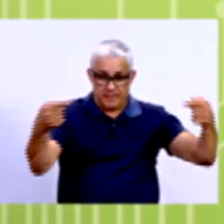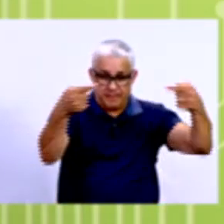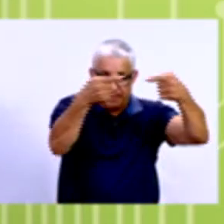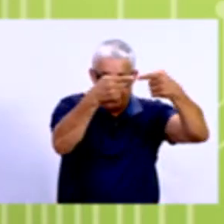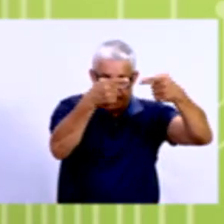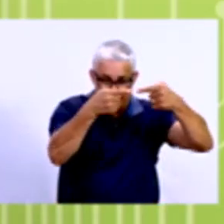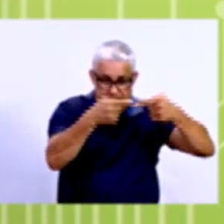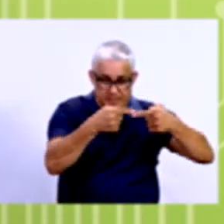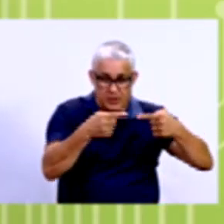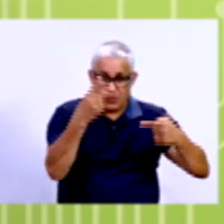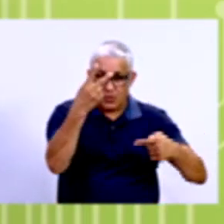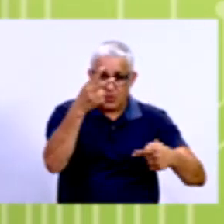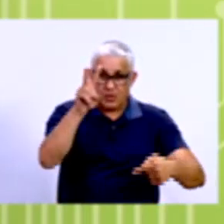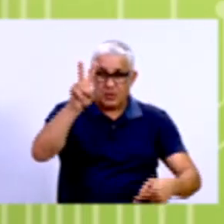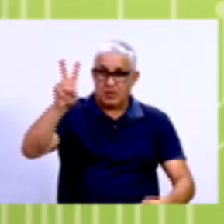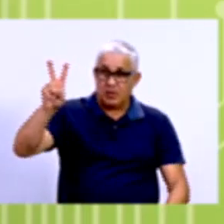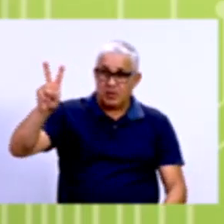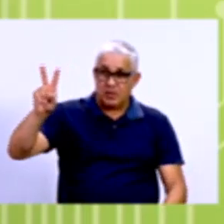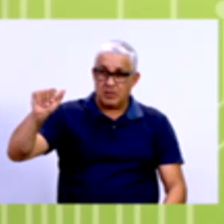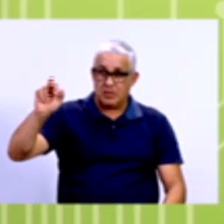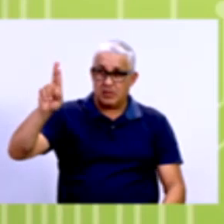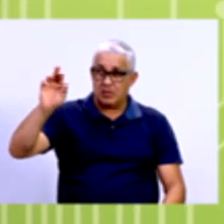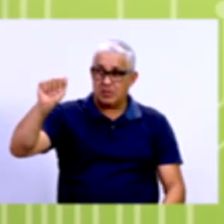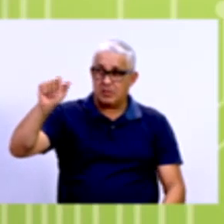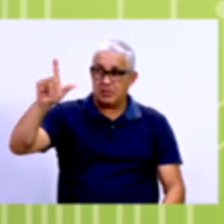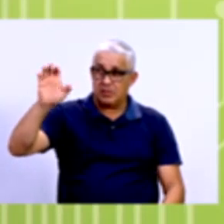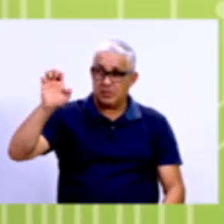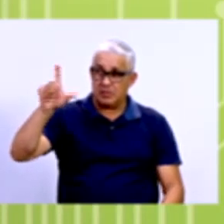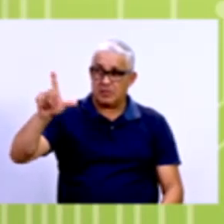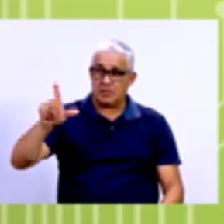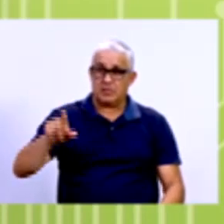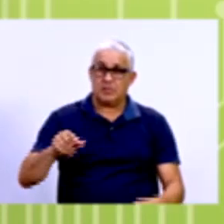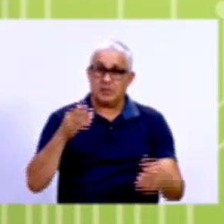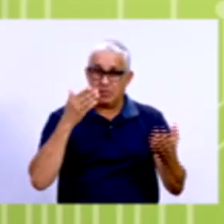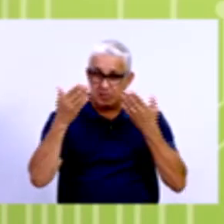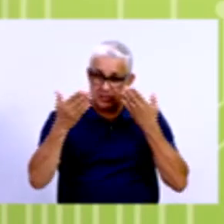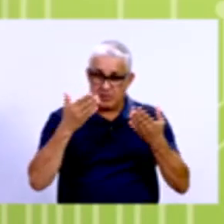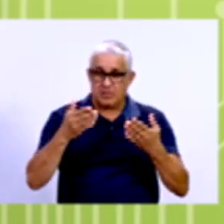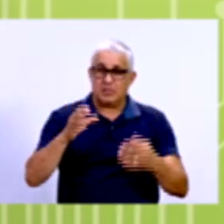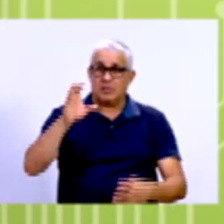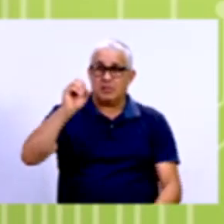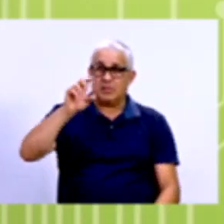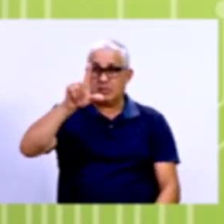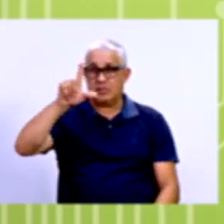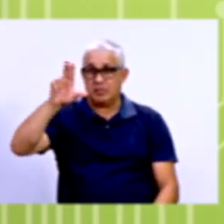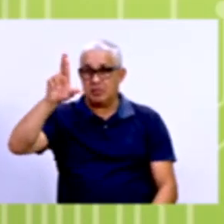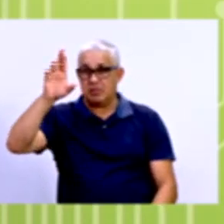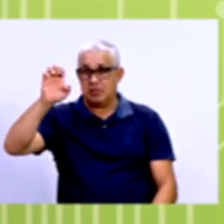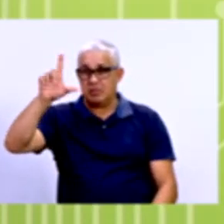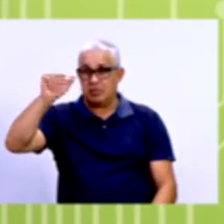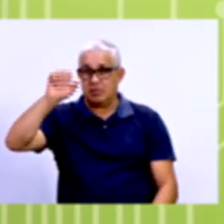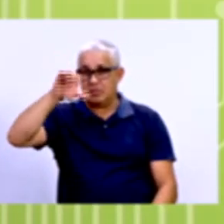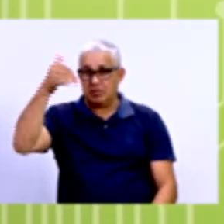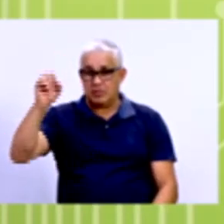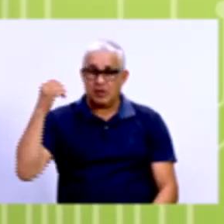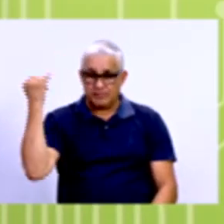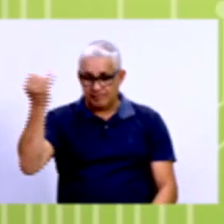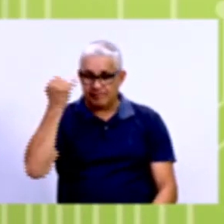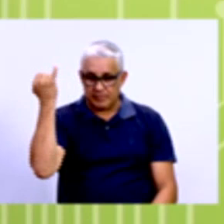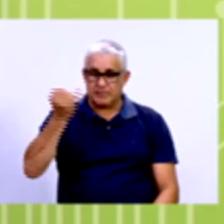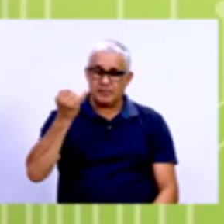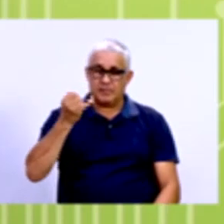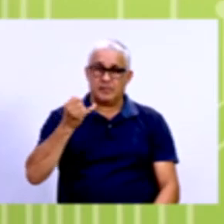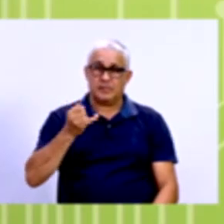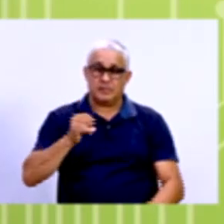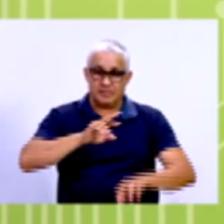entre duas variáveis. A análise da correlação é uma ferramenta importante para as diferentes áreas do